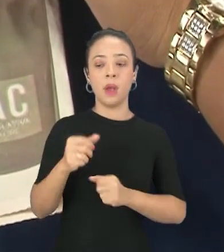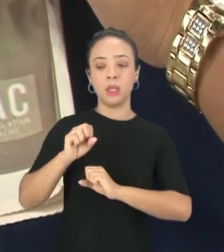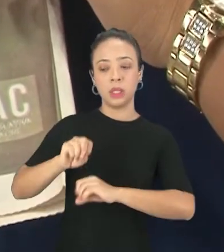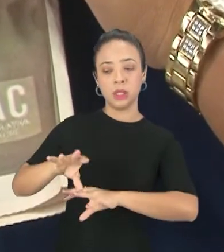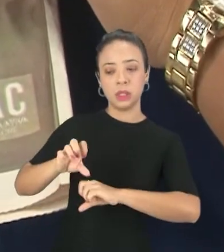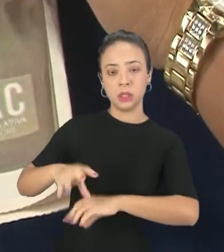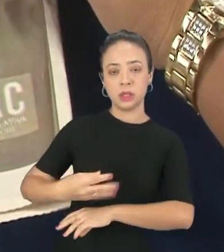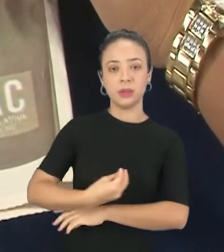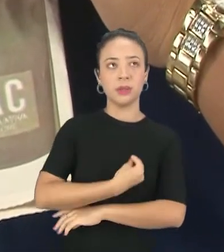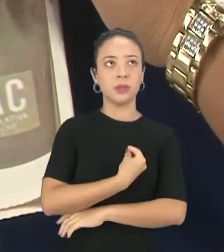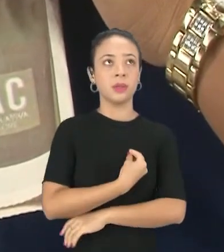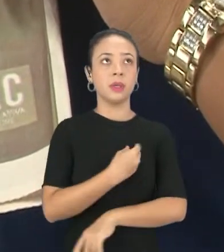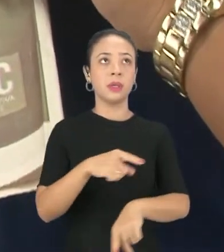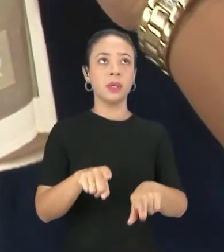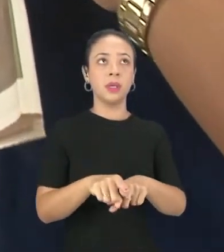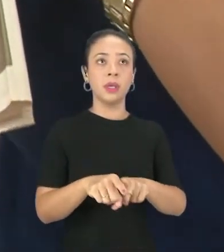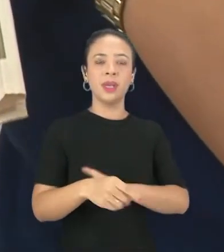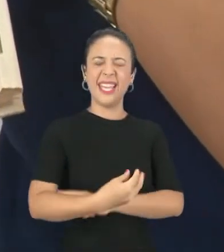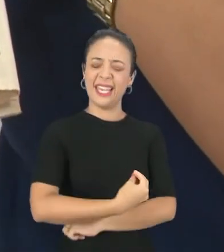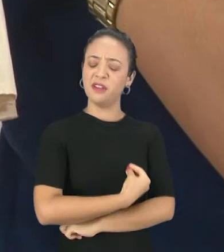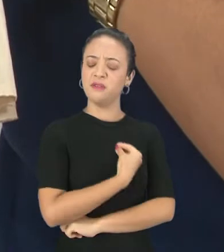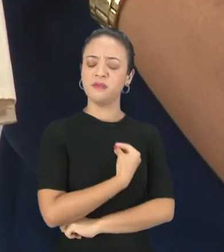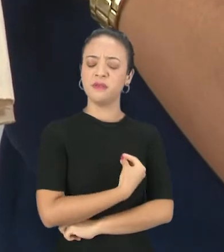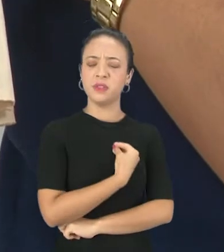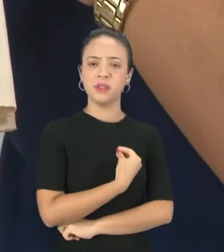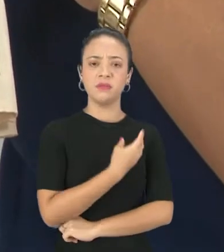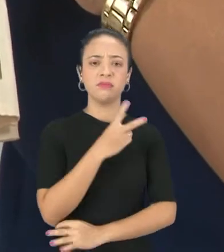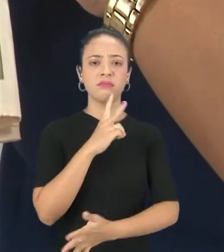vida e que vivem para